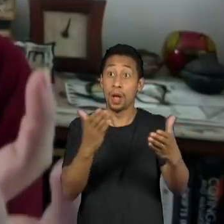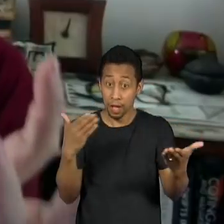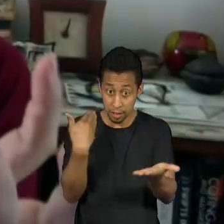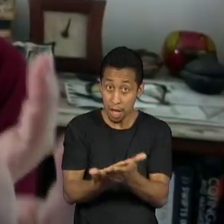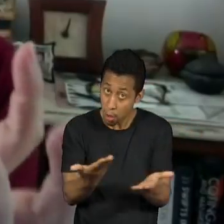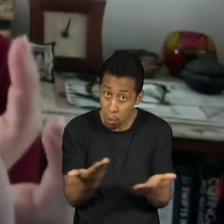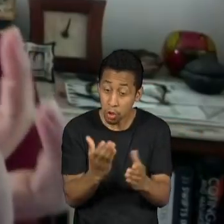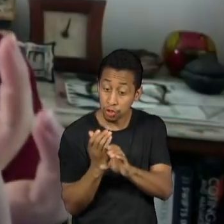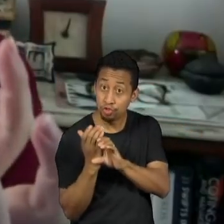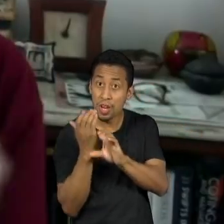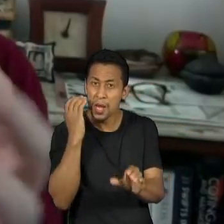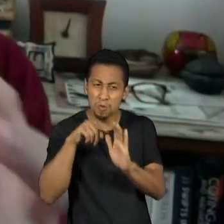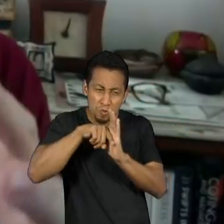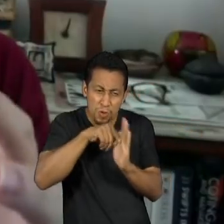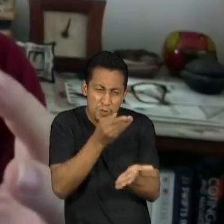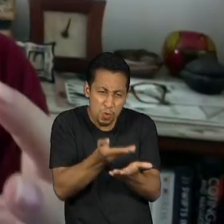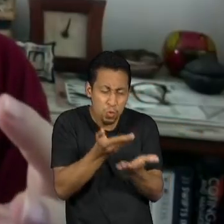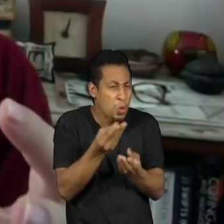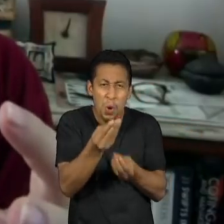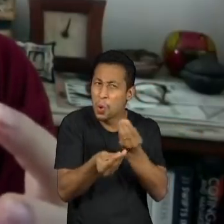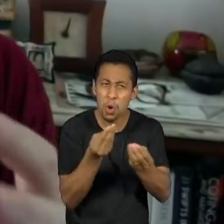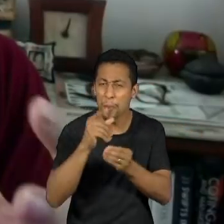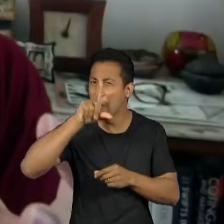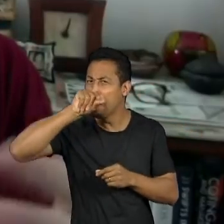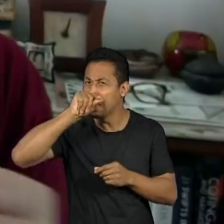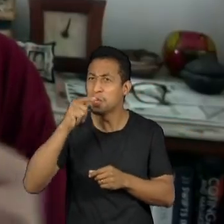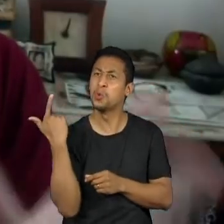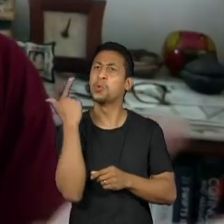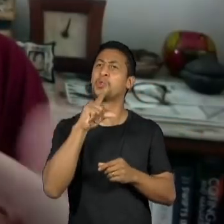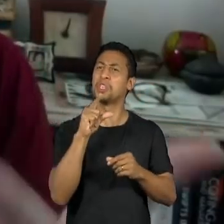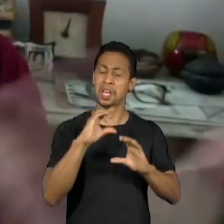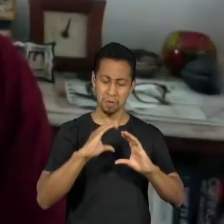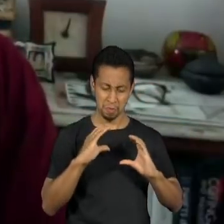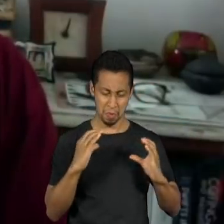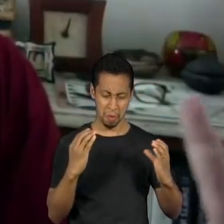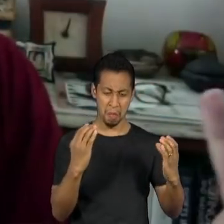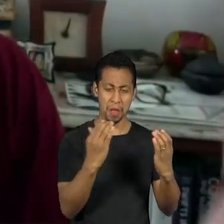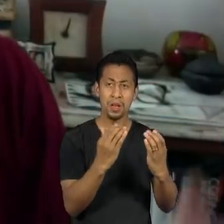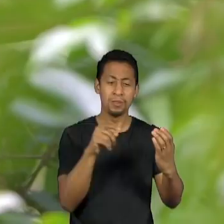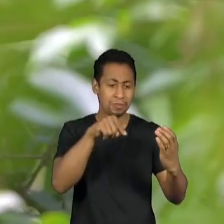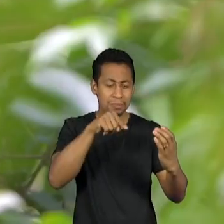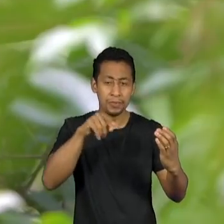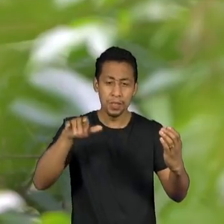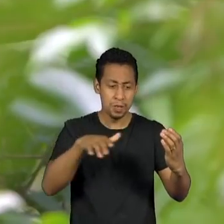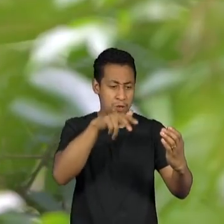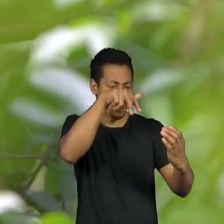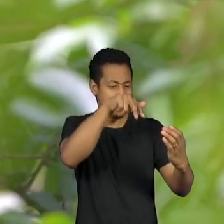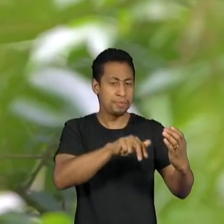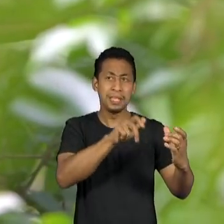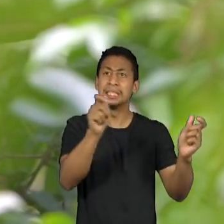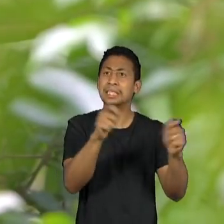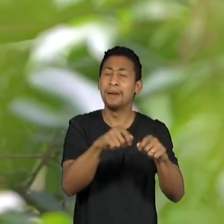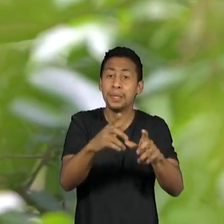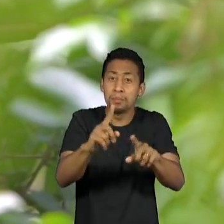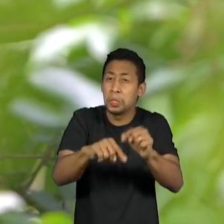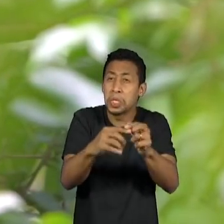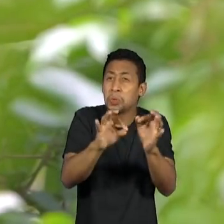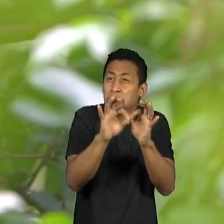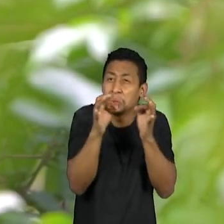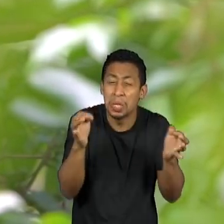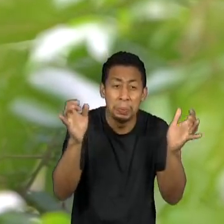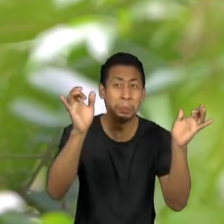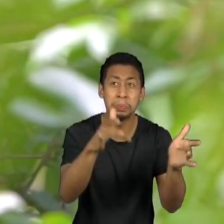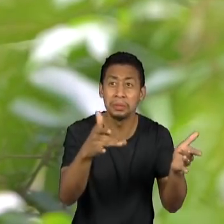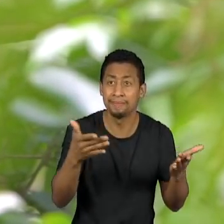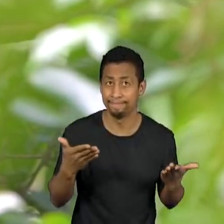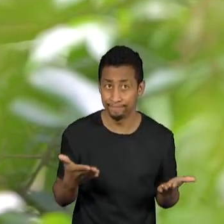como ter tanta resistência num pacote tão pequeno e leve feito com materiais tão vagabundos. Mas fazem também obras de